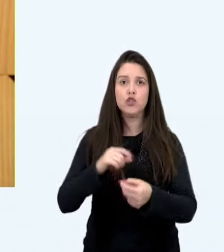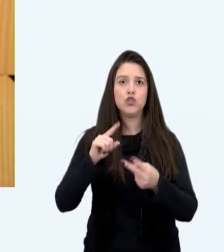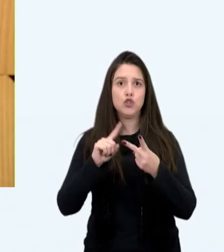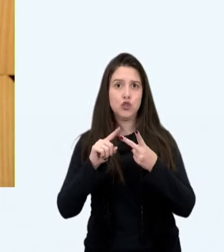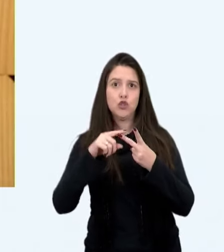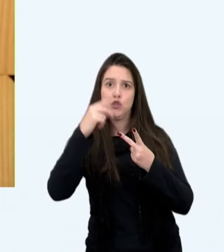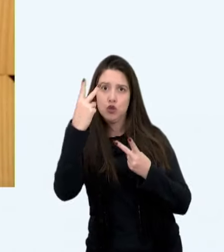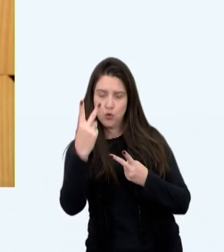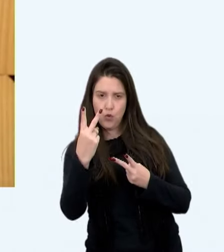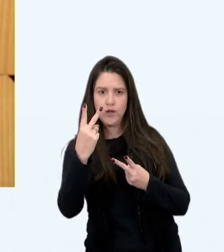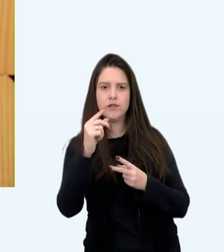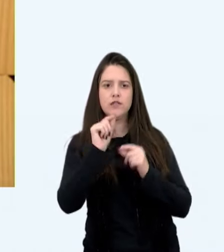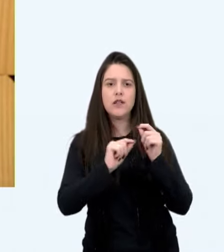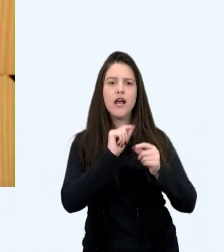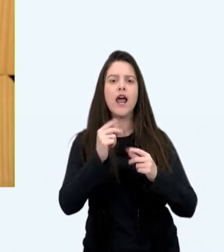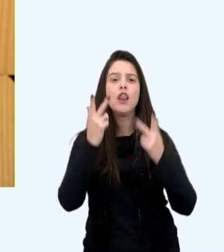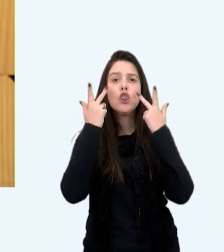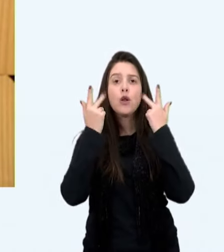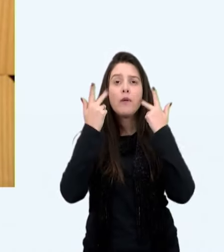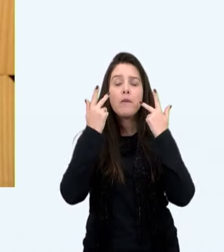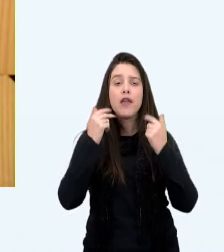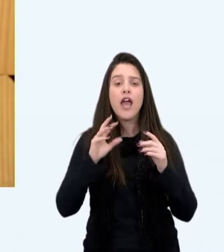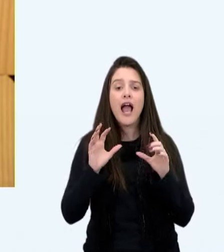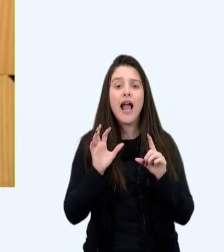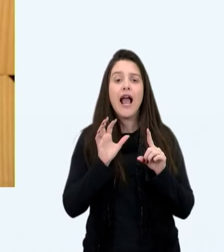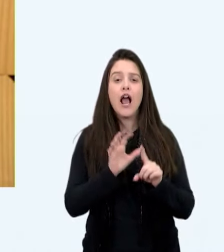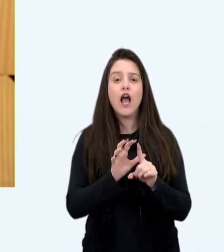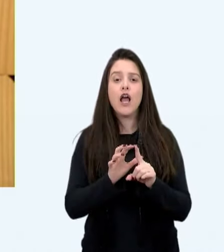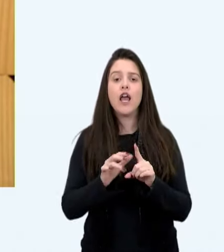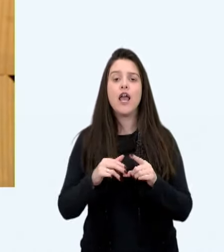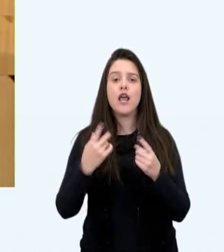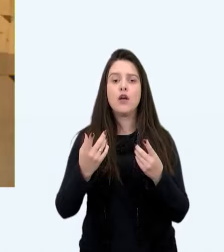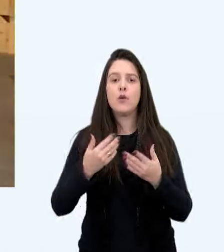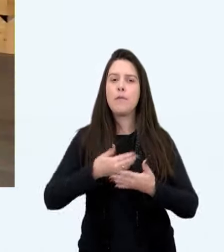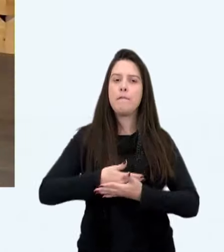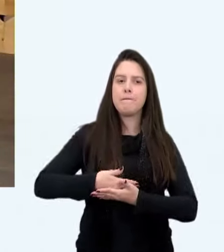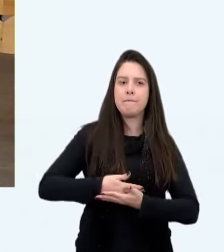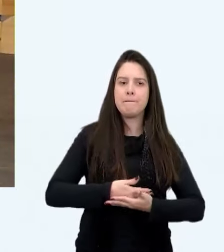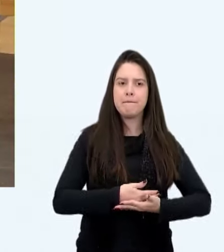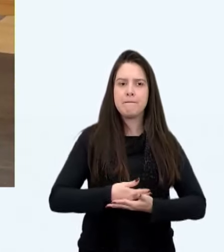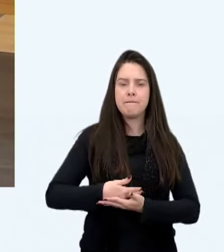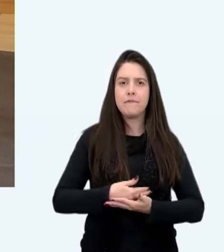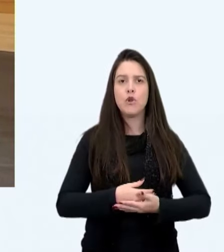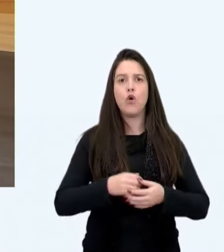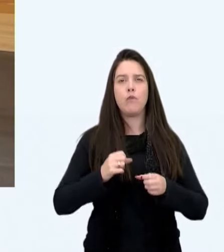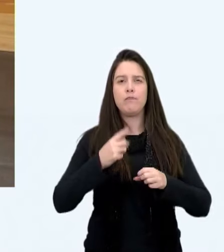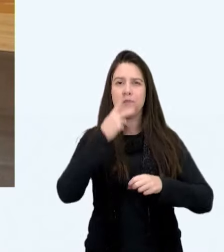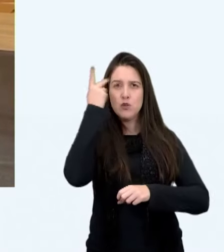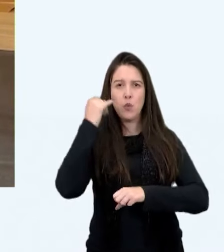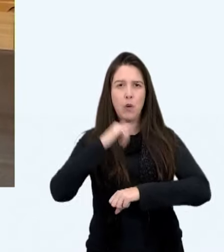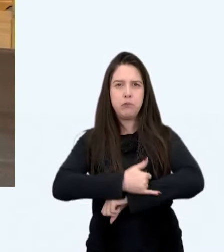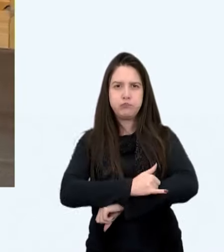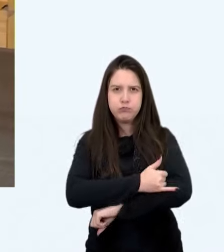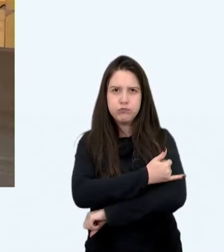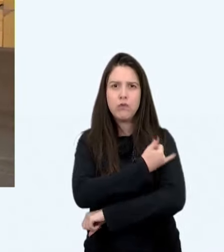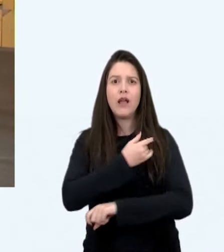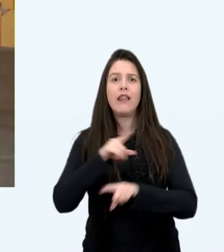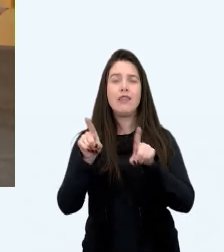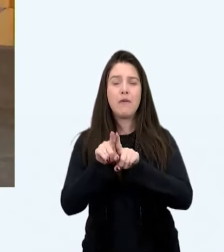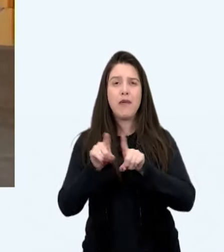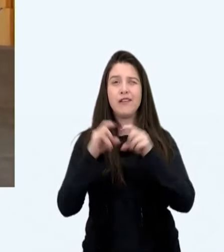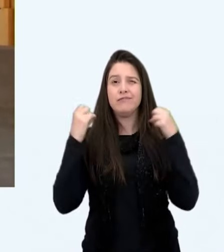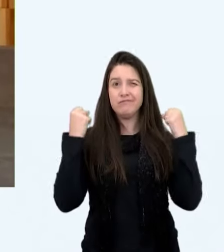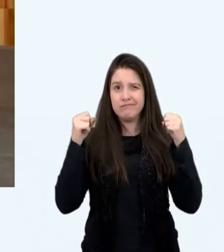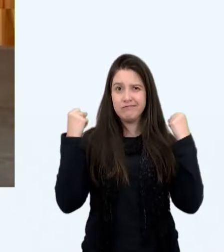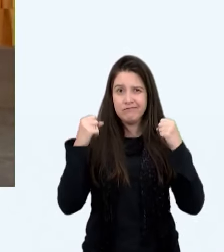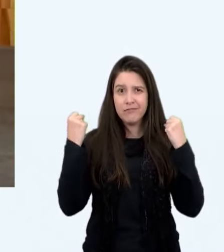2, normalmente a causa é o sobrepeso, a obesidade, né, a inatividade física,